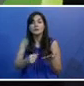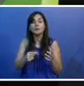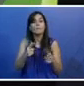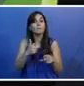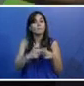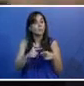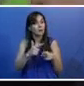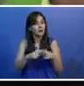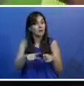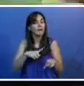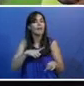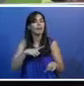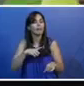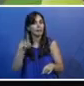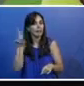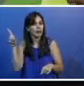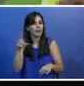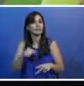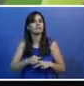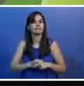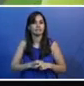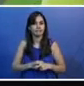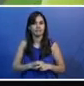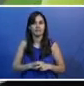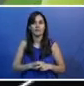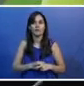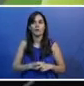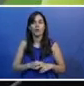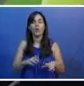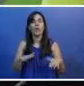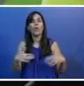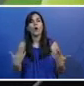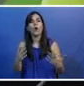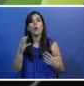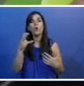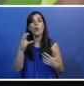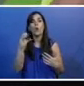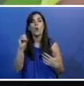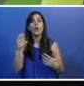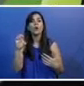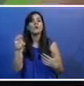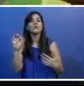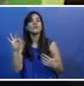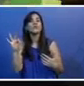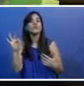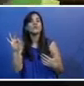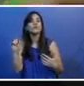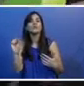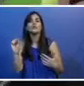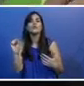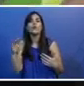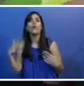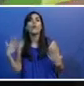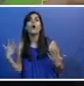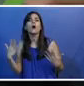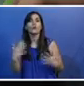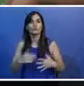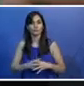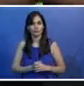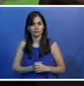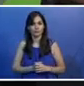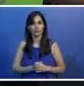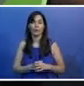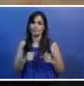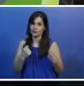a gente vai ter que usar o coeficiente. Qual que é o coeficiente tal? Qual que é o outro coeficiente? Tem que saber diferenciar